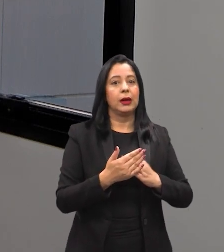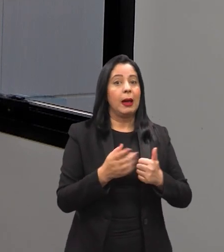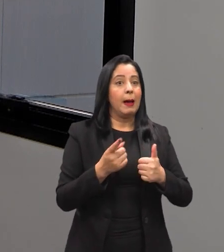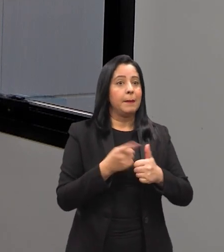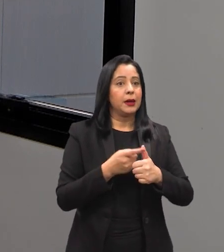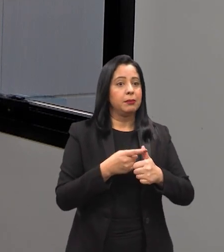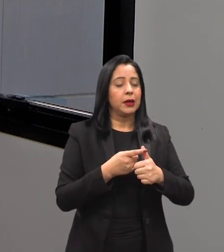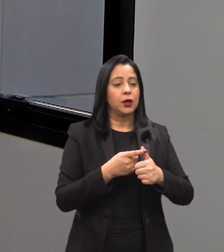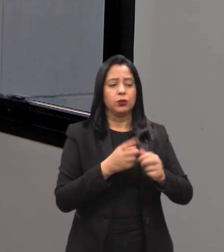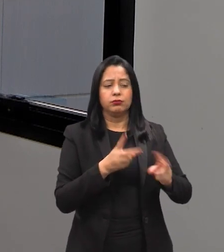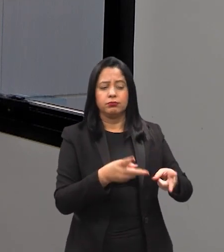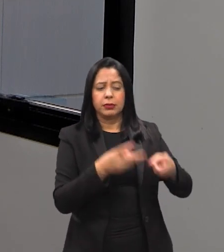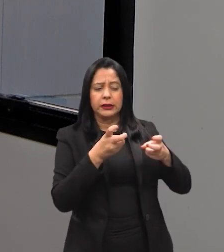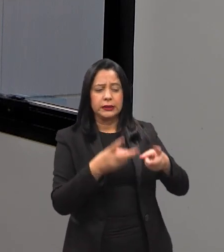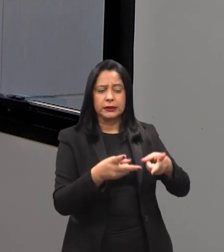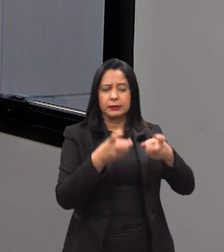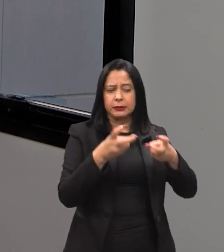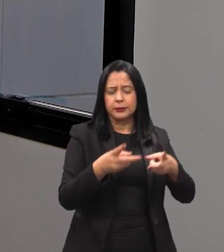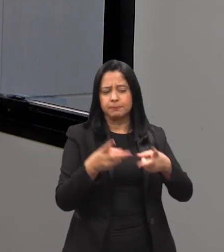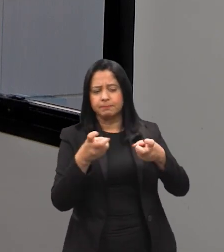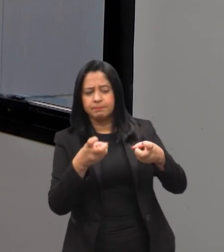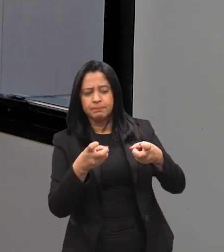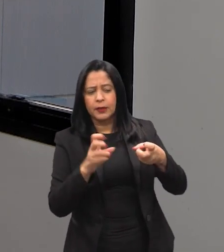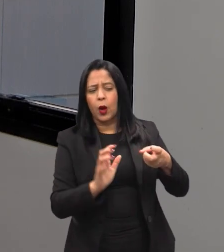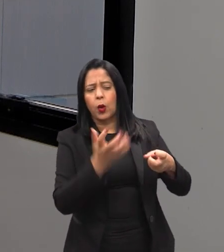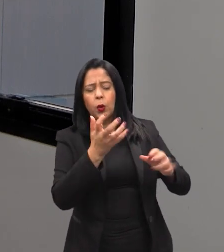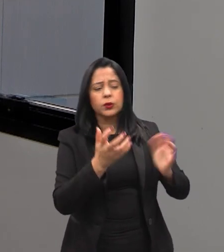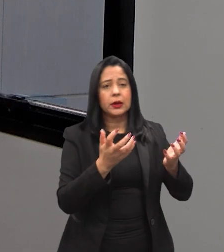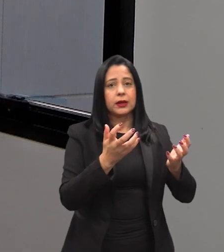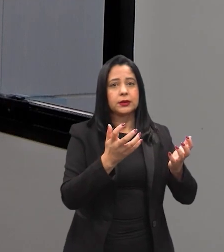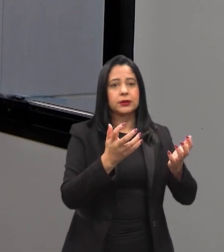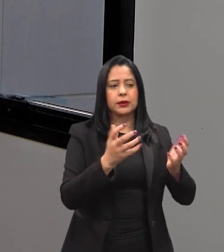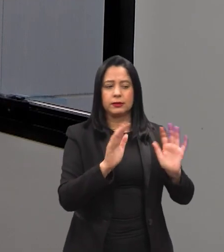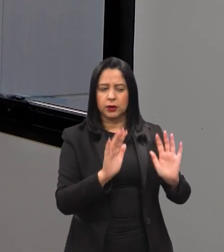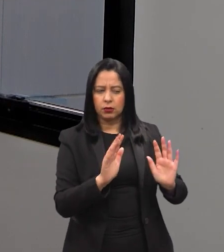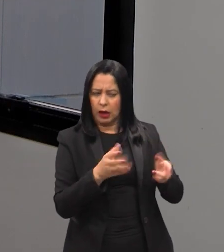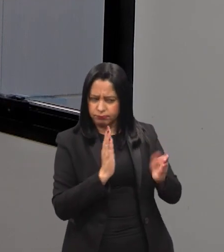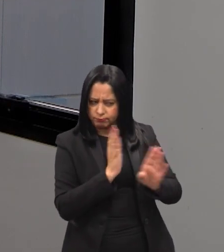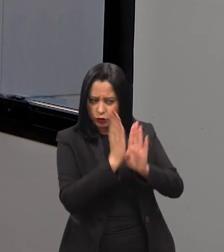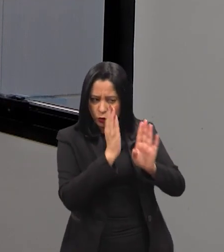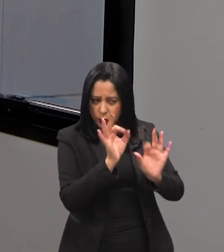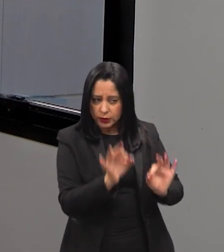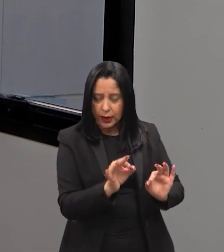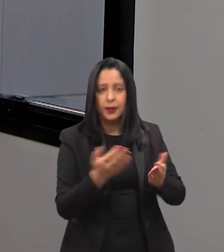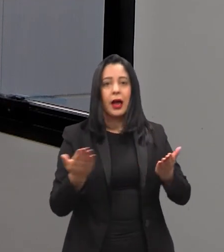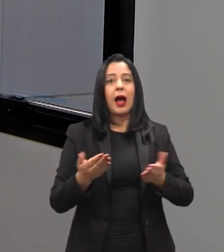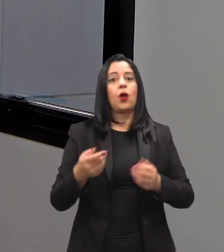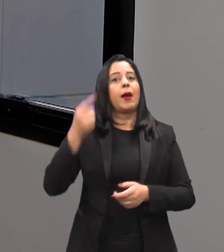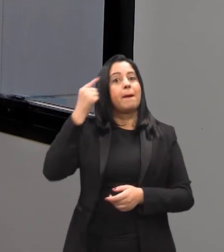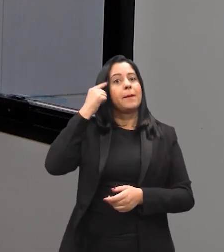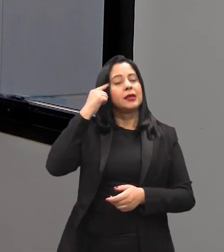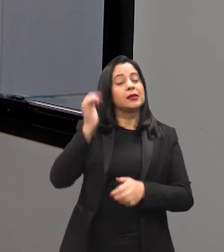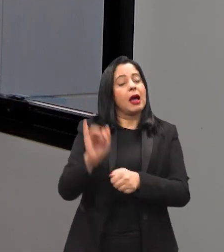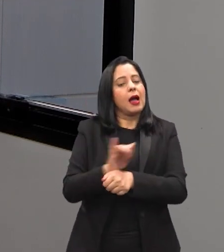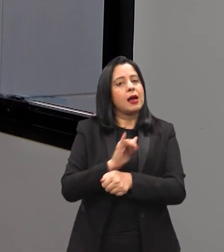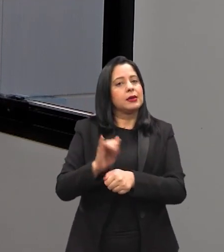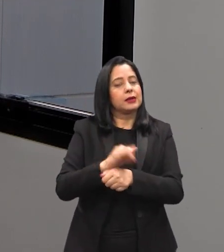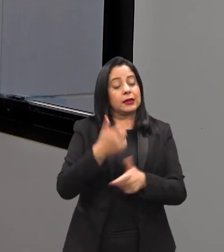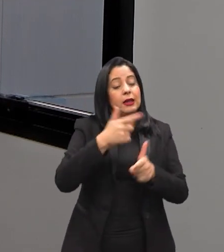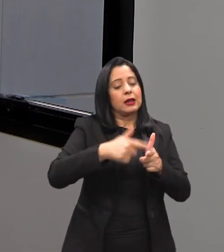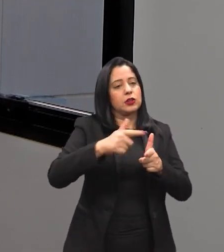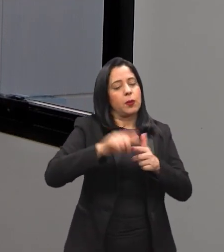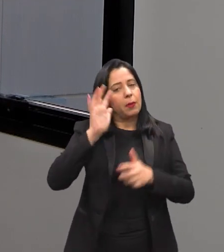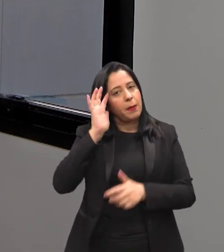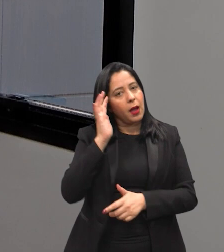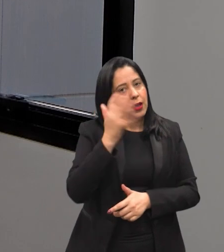buscar, primeiro, fazer o diagnóstico correto das situações que ocorrem na nossa cidade, para que com esse diagnóstico a gente possa ir em busca das soluções. E para